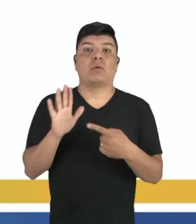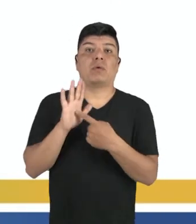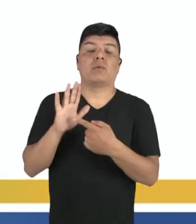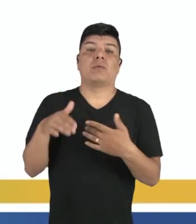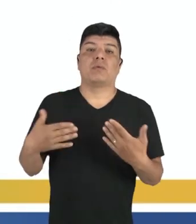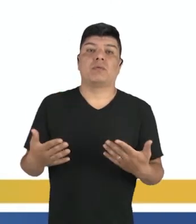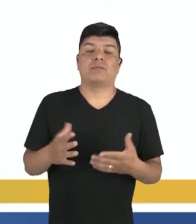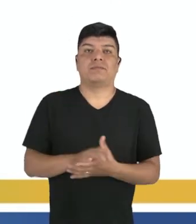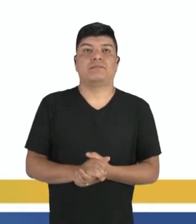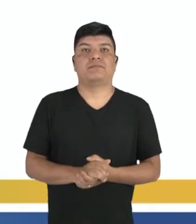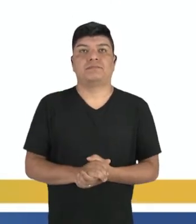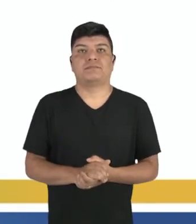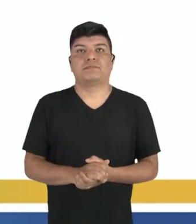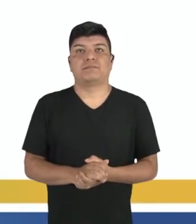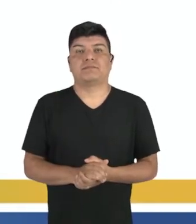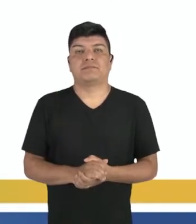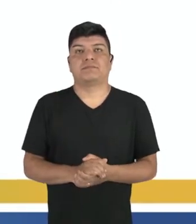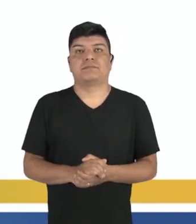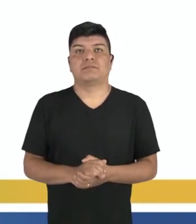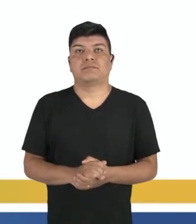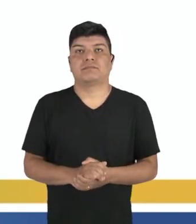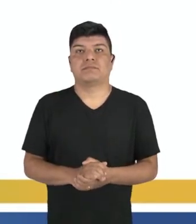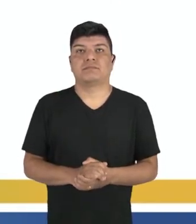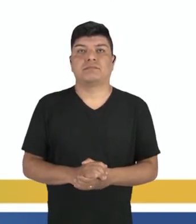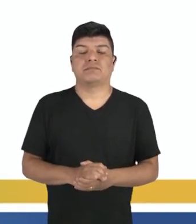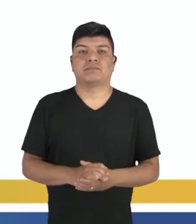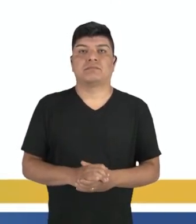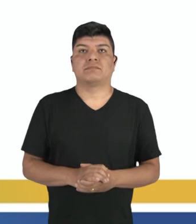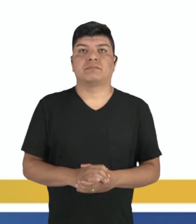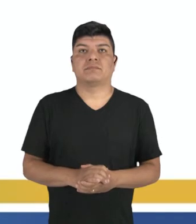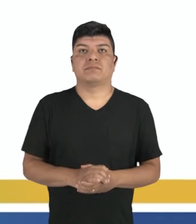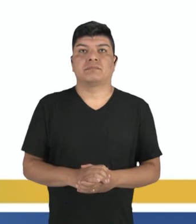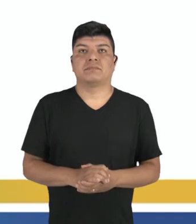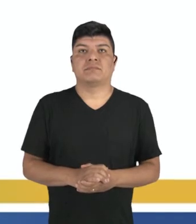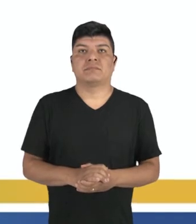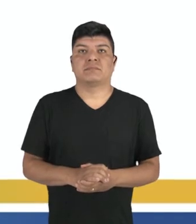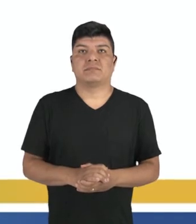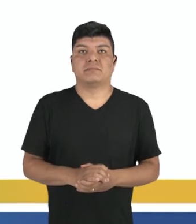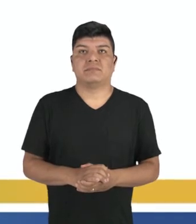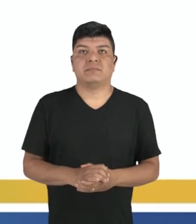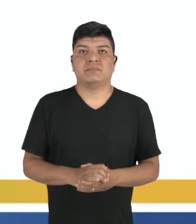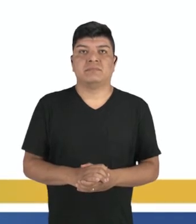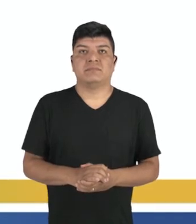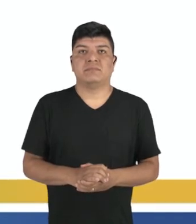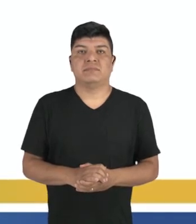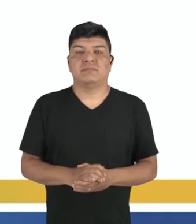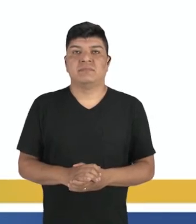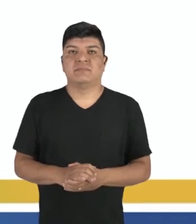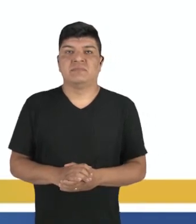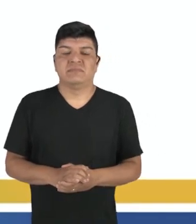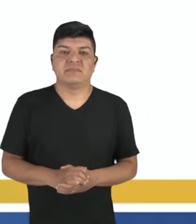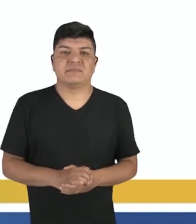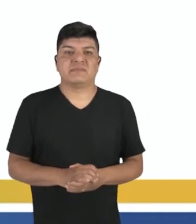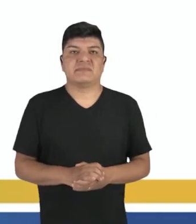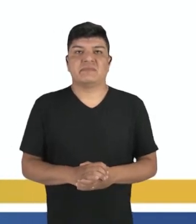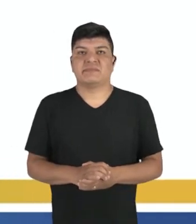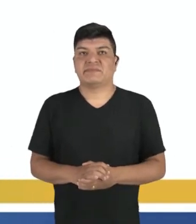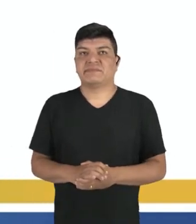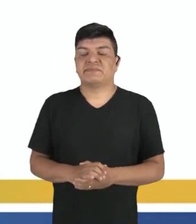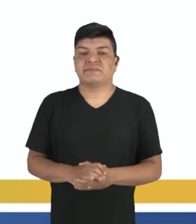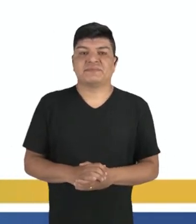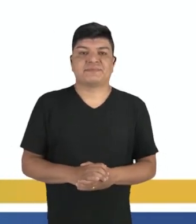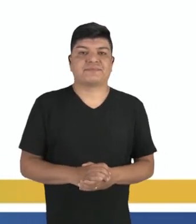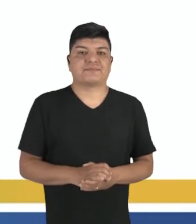ó? Tras a leitura de texto, responda. ¿Por qué se ha vuelto un evento marcante en español en la toma de posesión de un